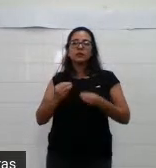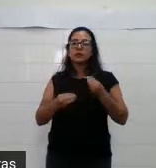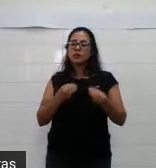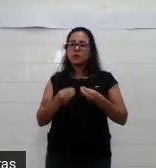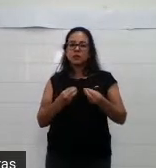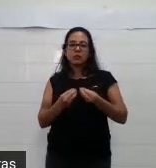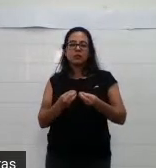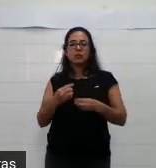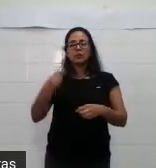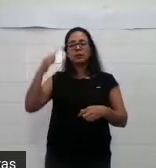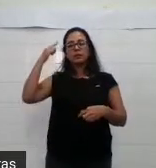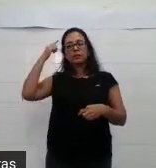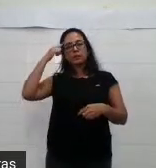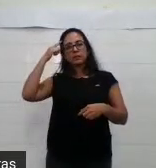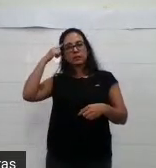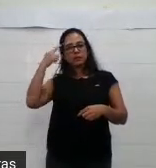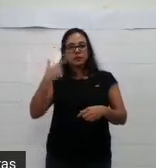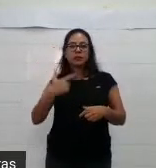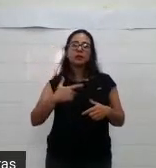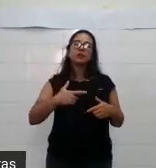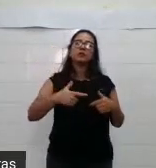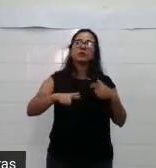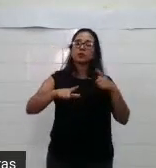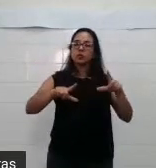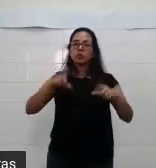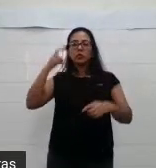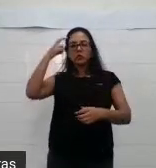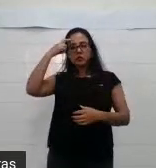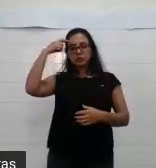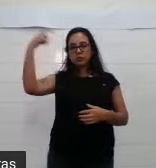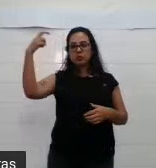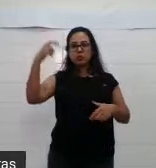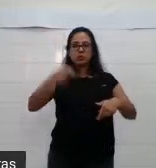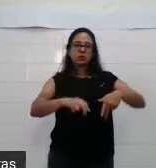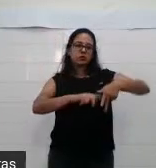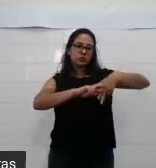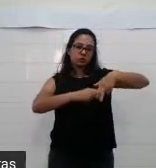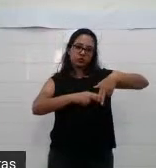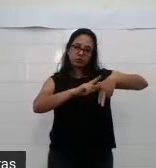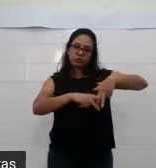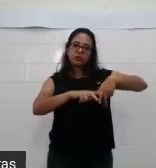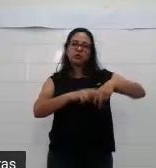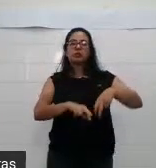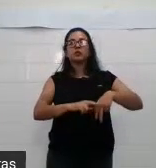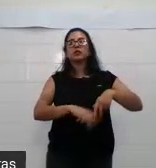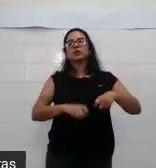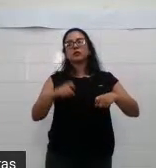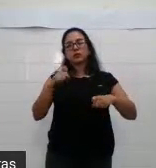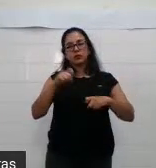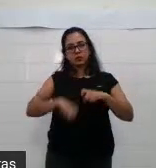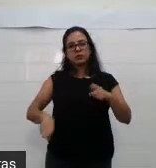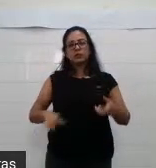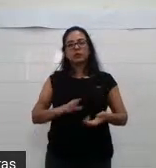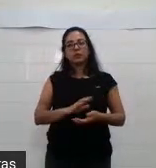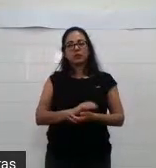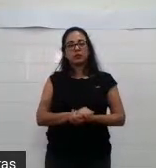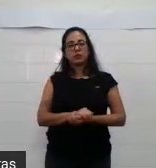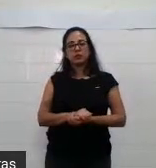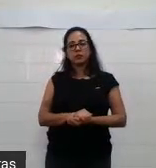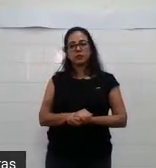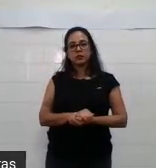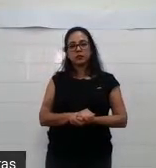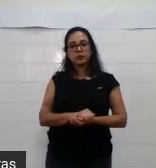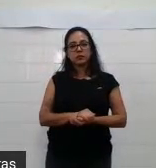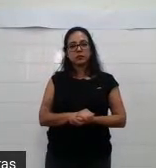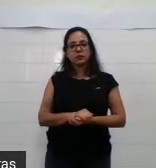essas construções culturais de gênero e sexualidade. Agora, claro, e